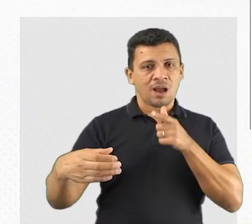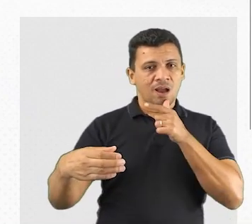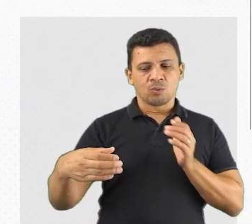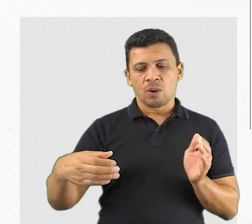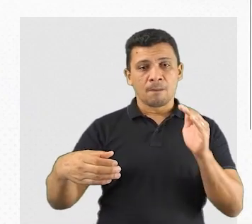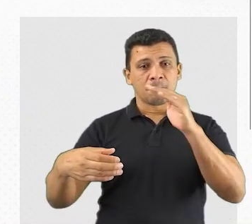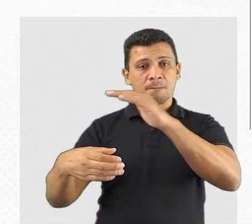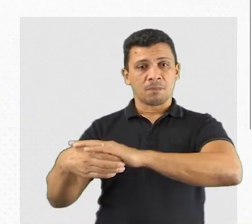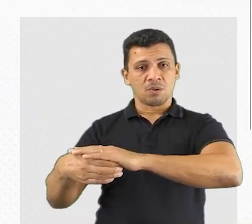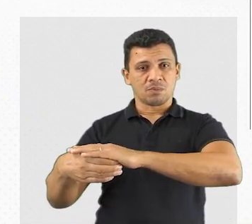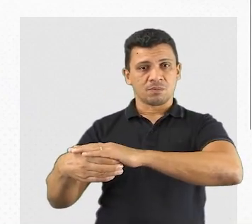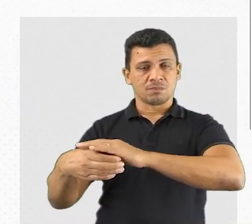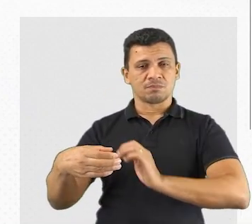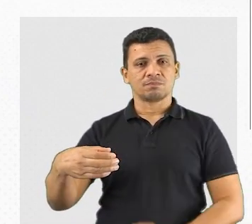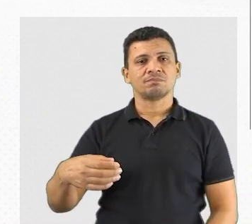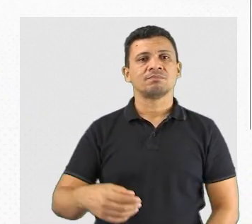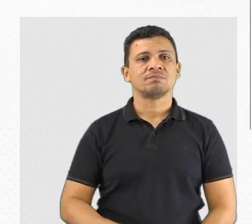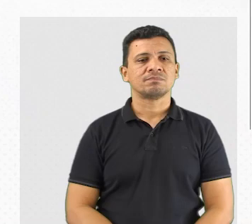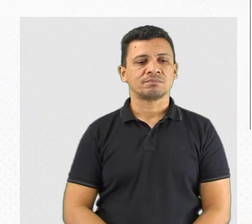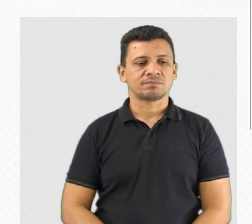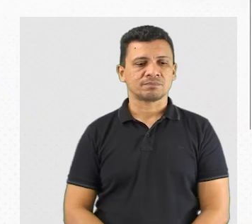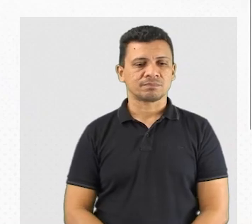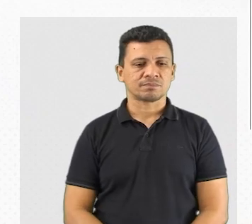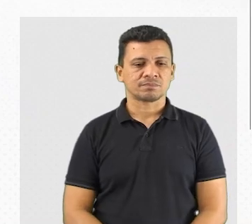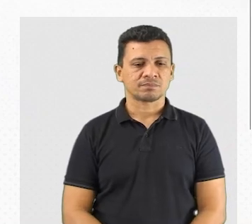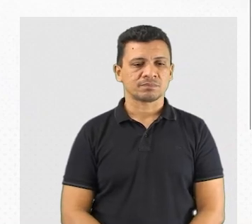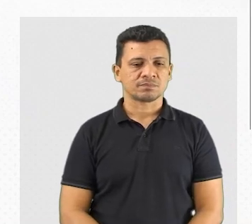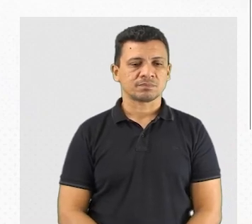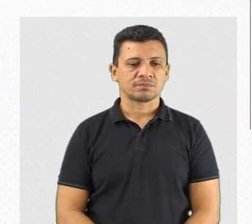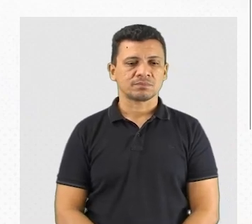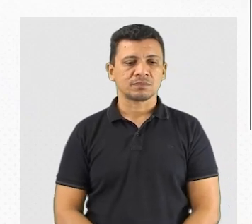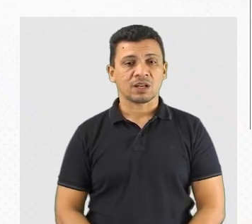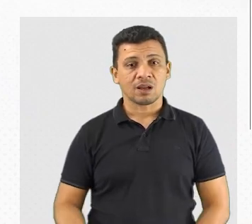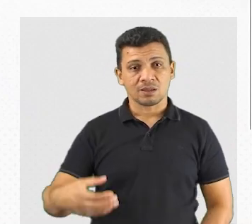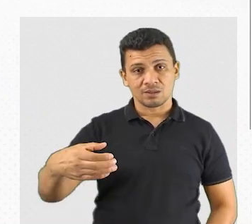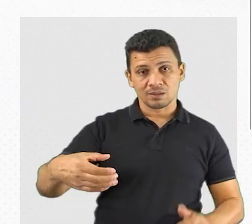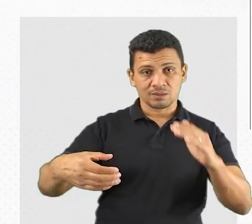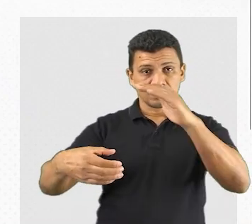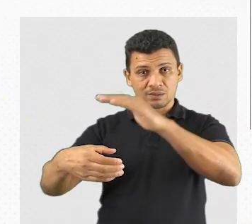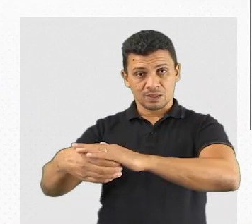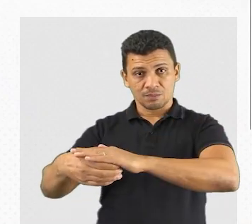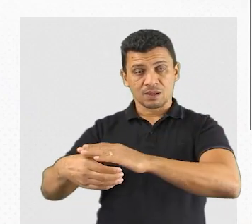turma. Aqui, eu vou colocar aqui tampa, mas tem água dentro, ó.